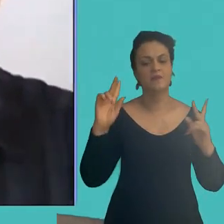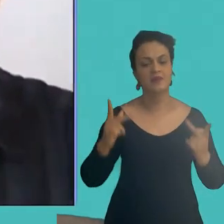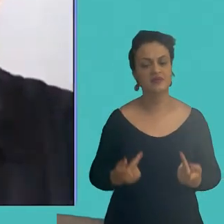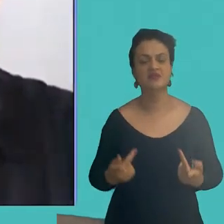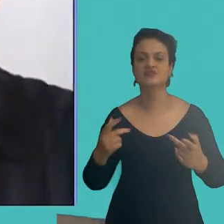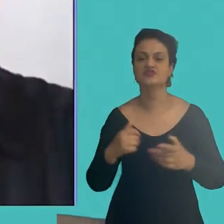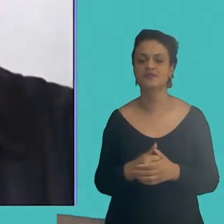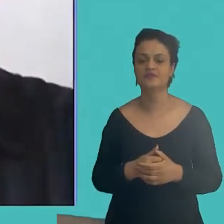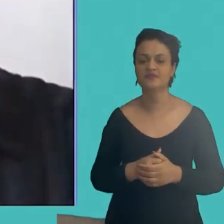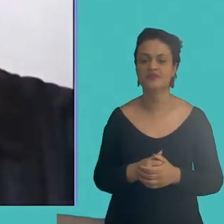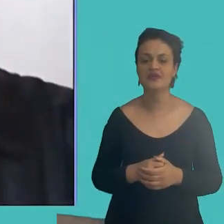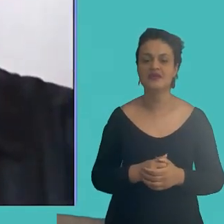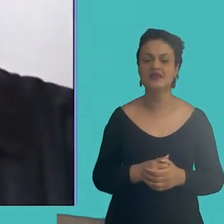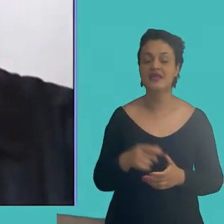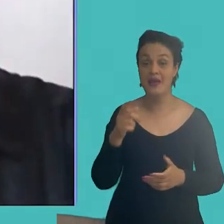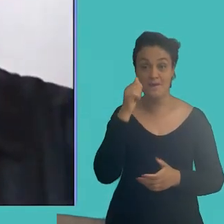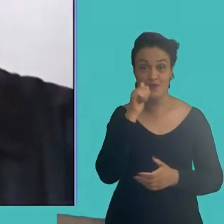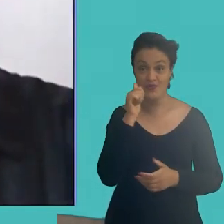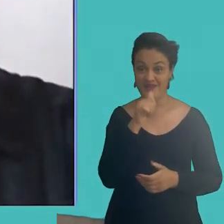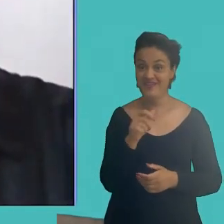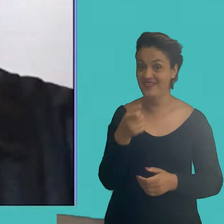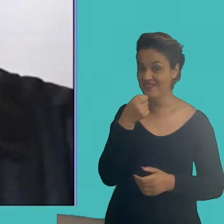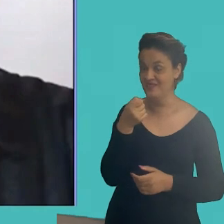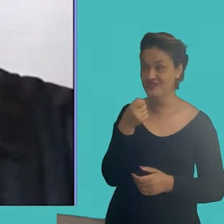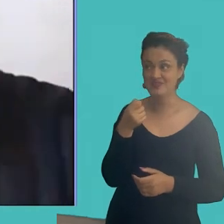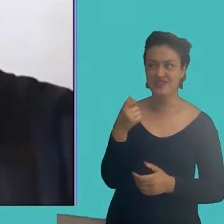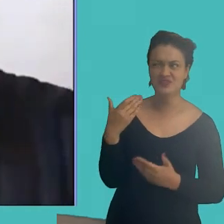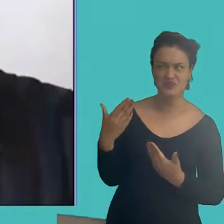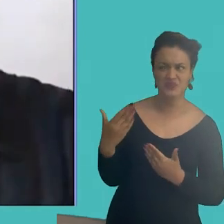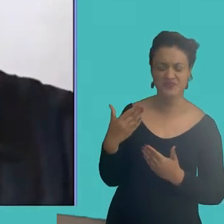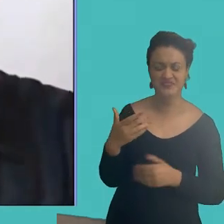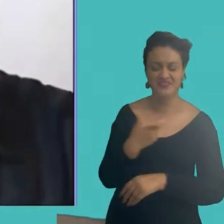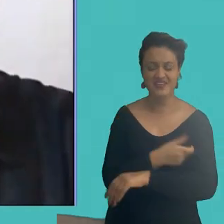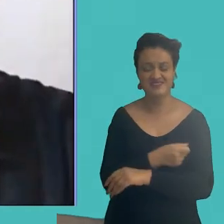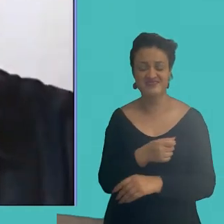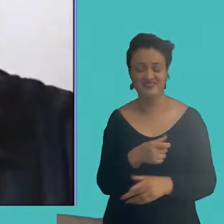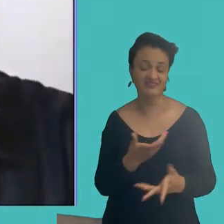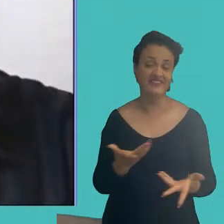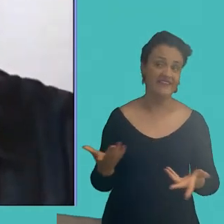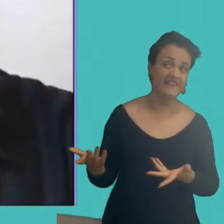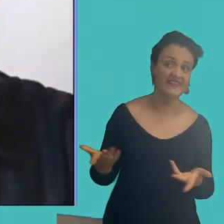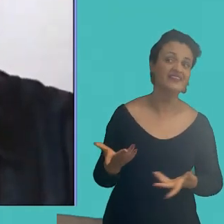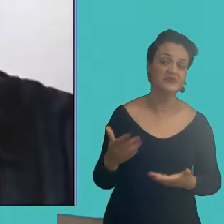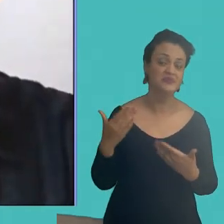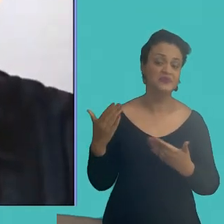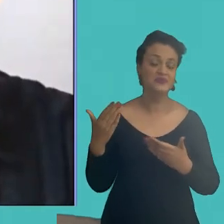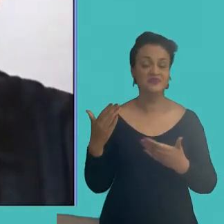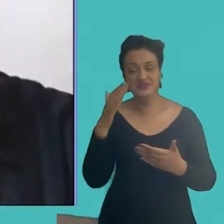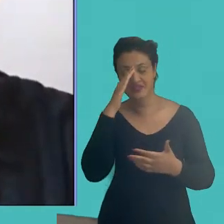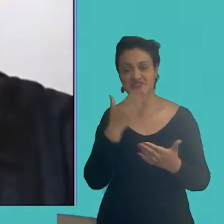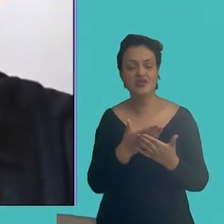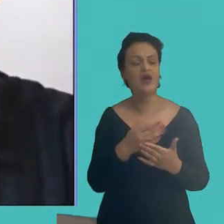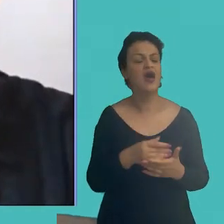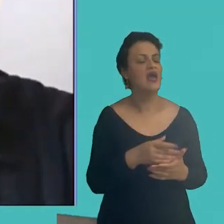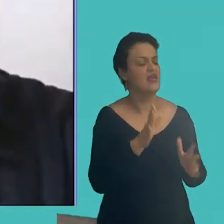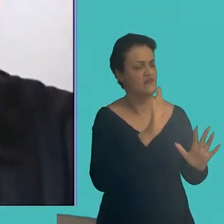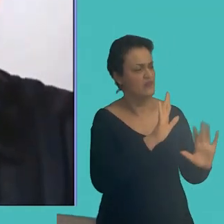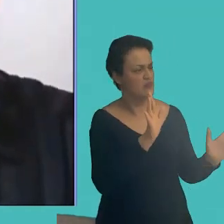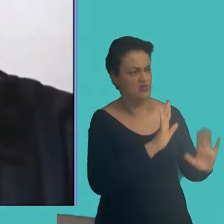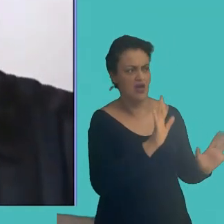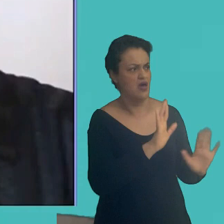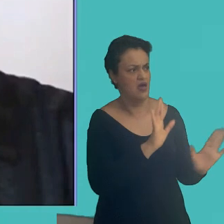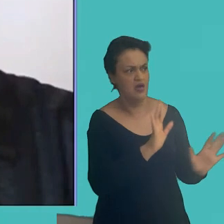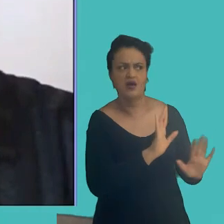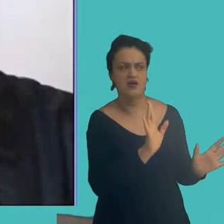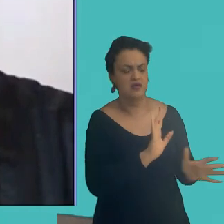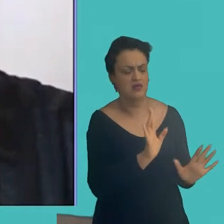se vacinou, tentou lançar dúvidas sobre a segurança e eficácia das vacinas, o Trump nem permitiu que ela terminasse a frase.